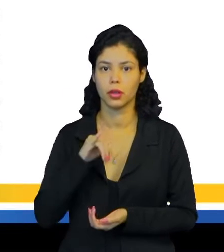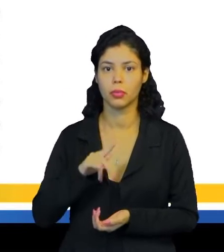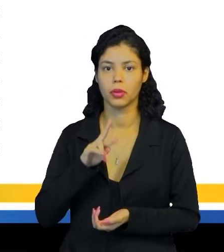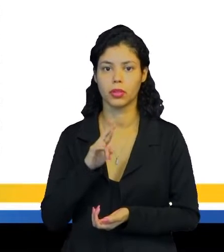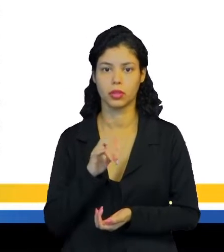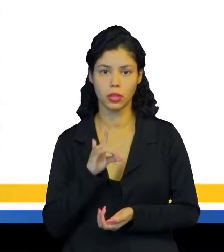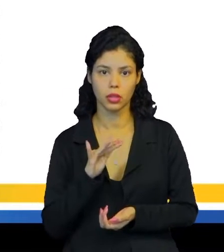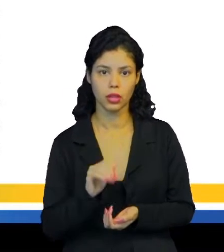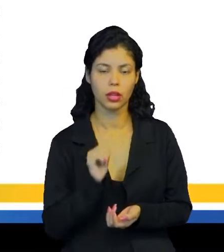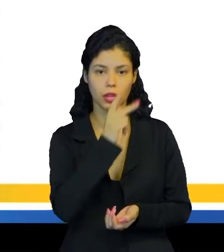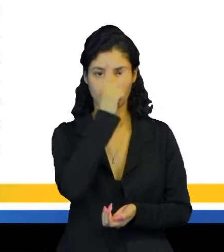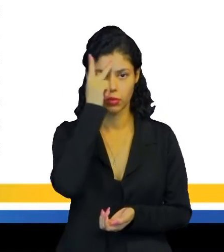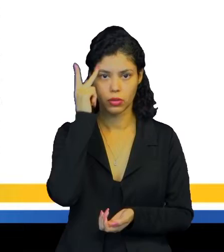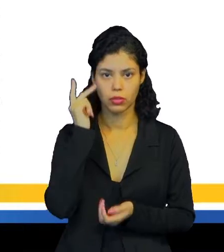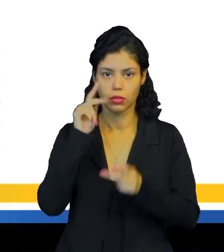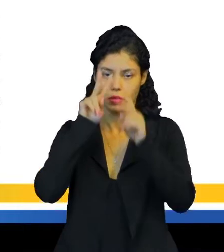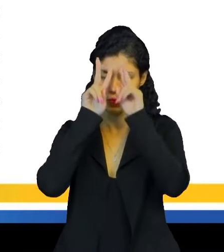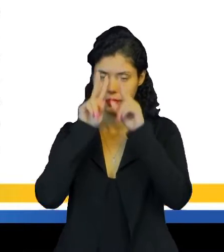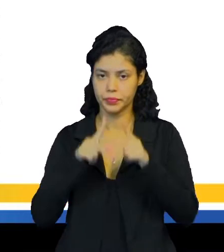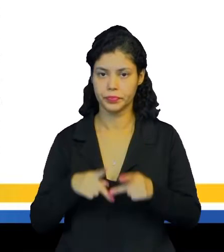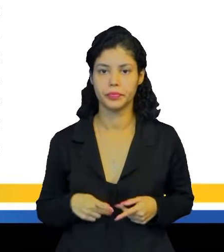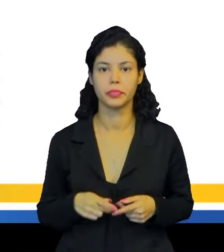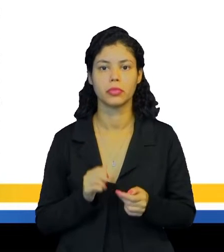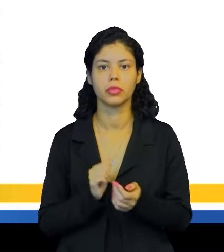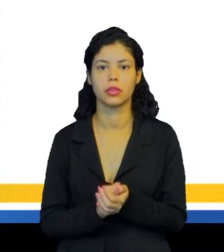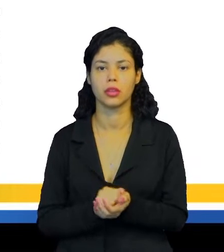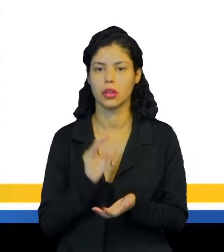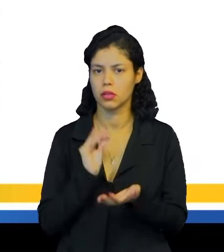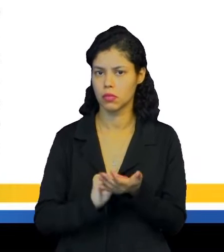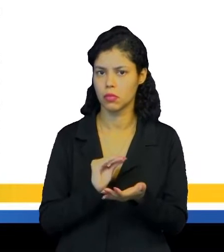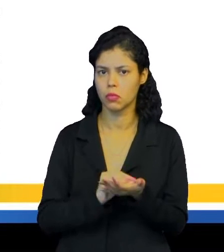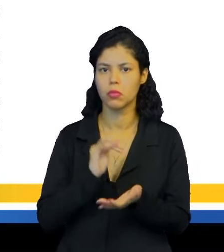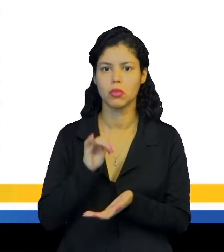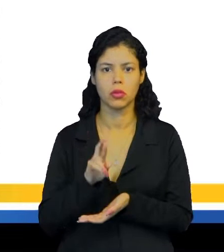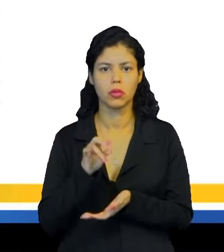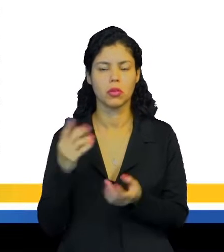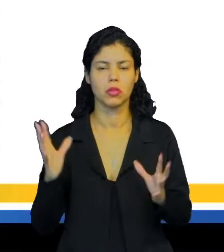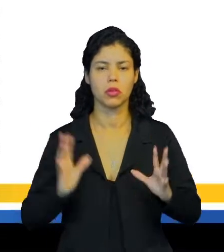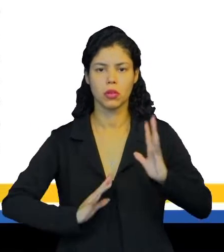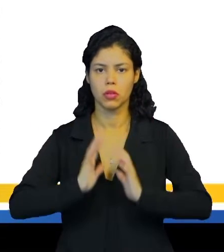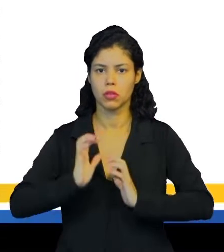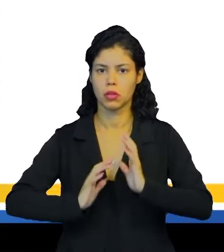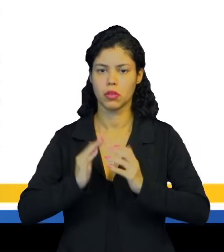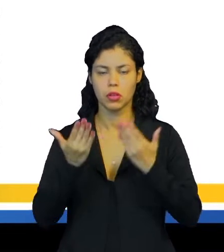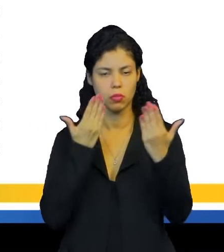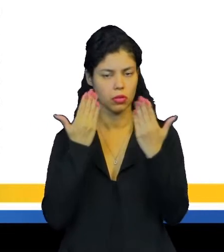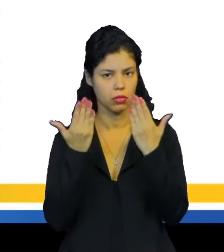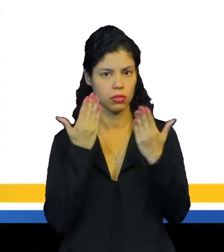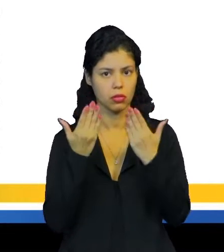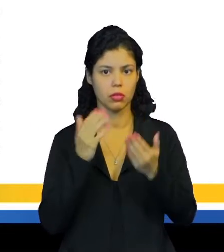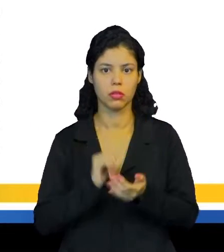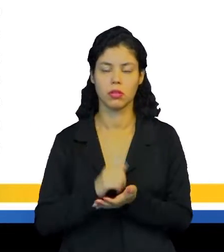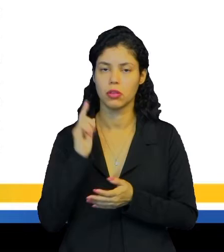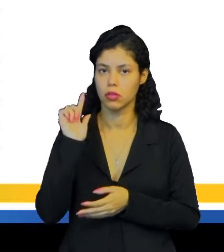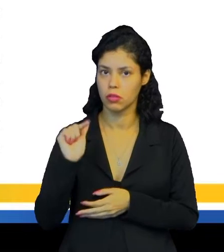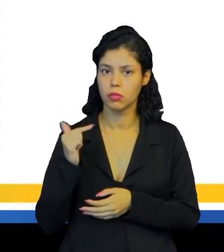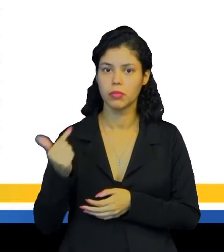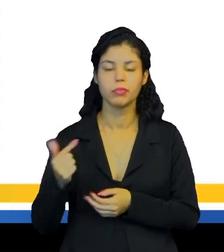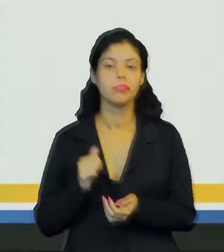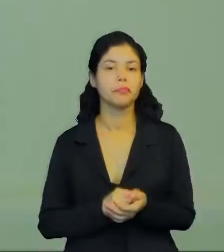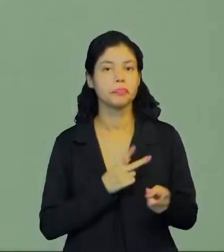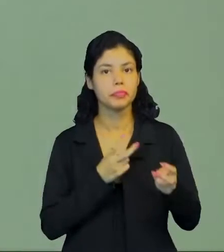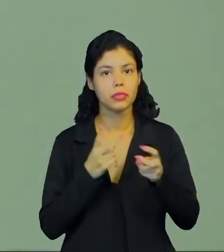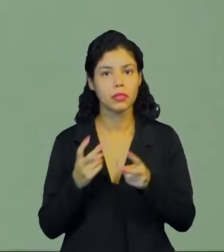impotência, né, da pessoa humana, o egoísmo também, os conflitos psicológicos, etc. Então a gente